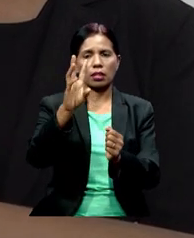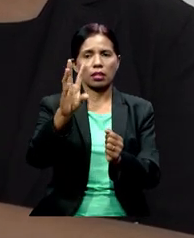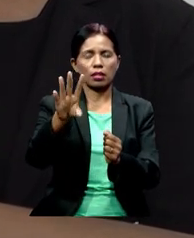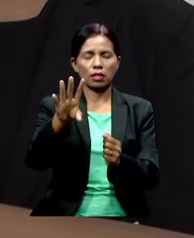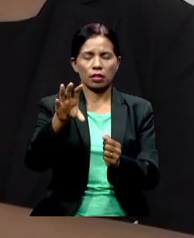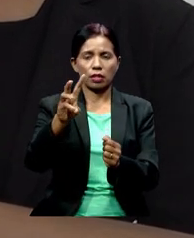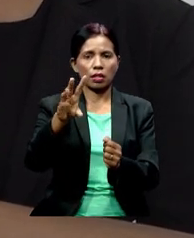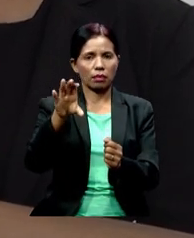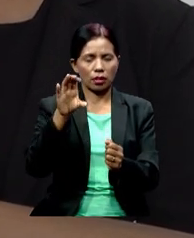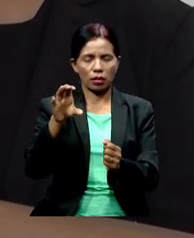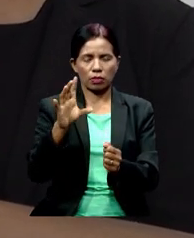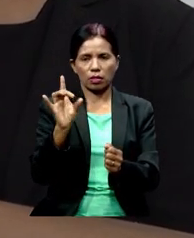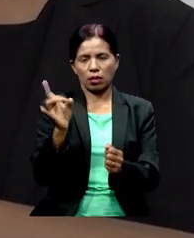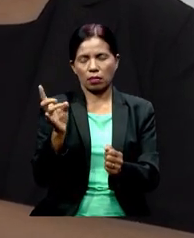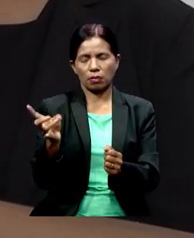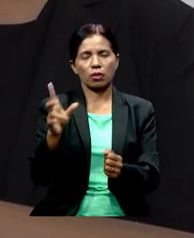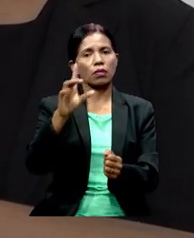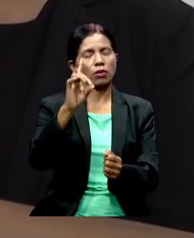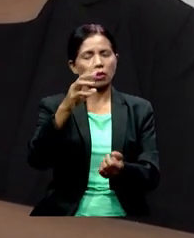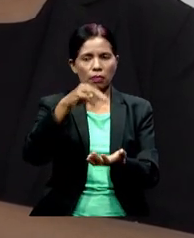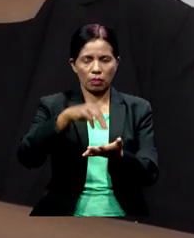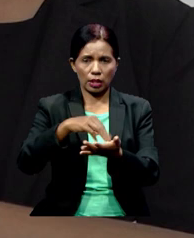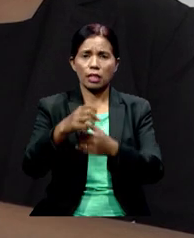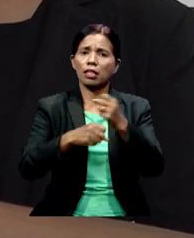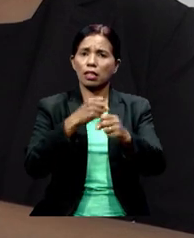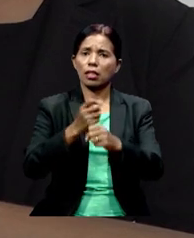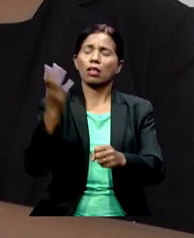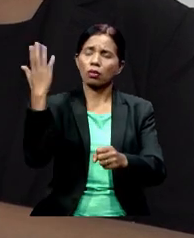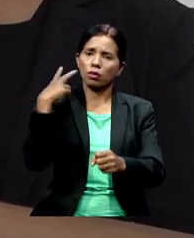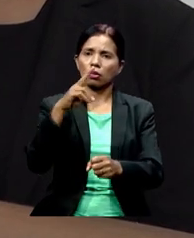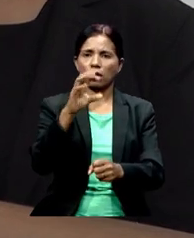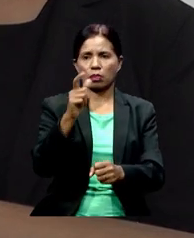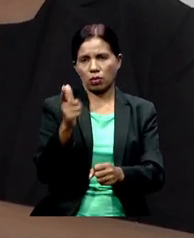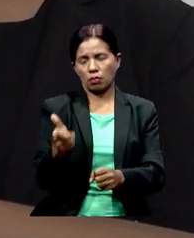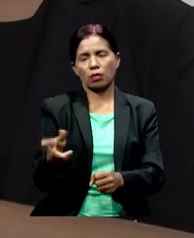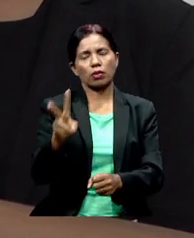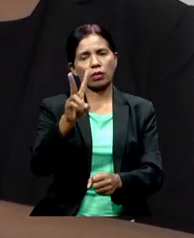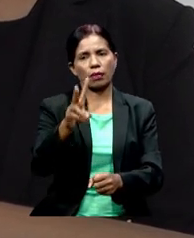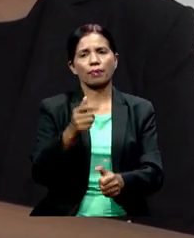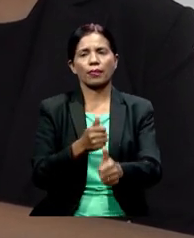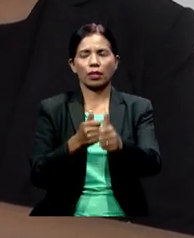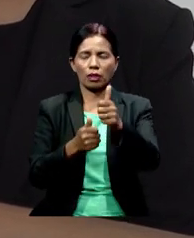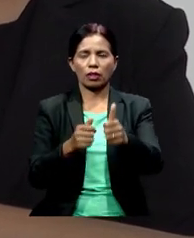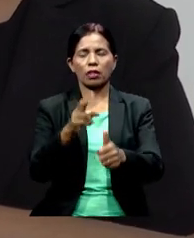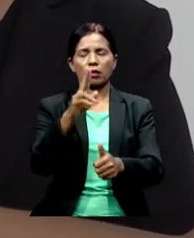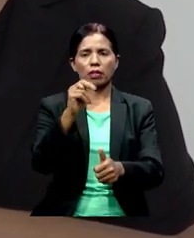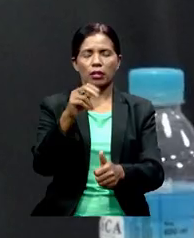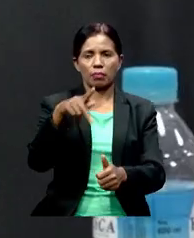178 mil dólares e ha de tinancoto 2022 tuir UNFPA na